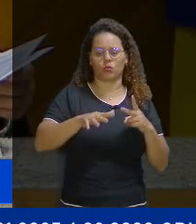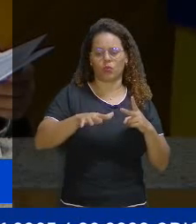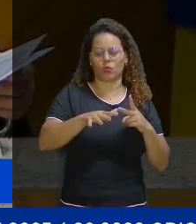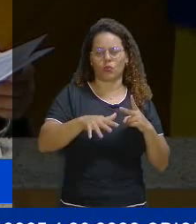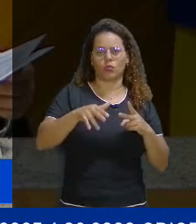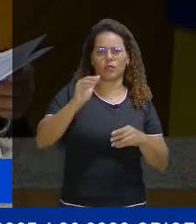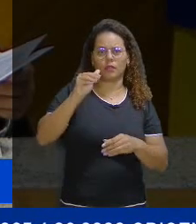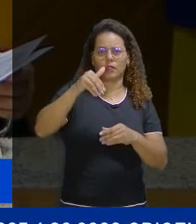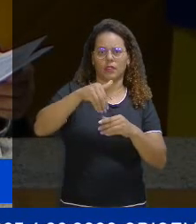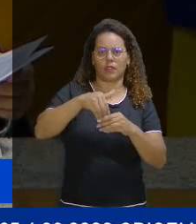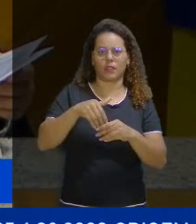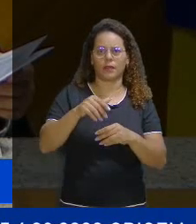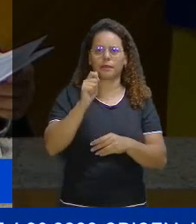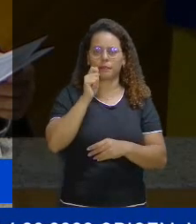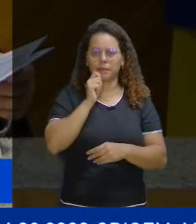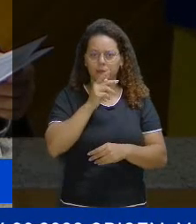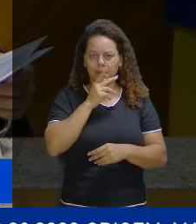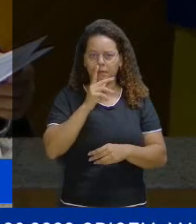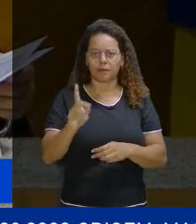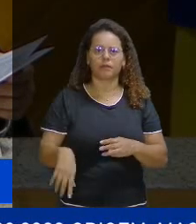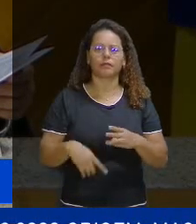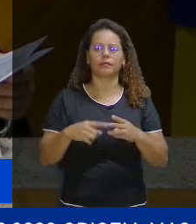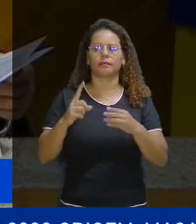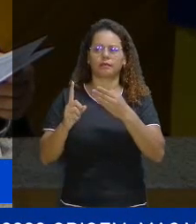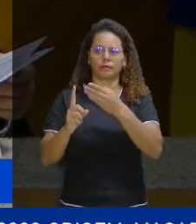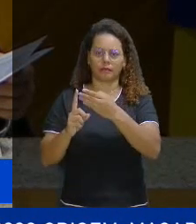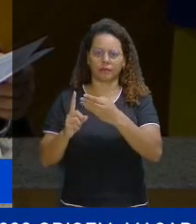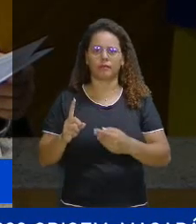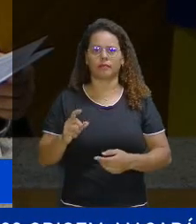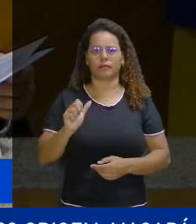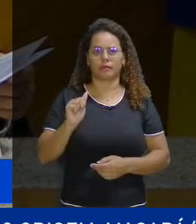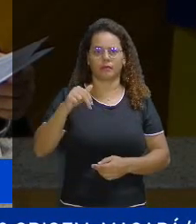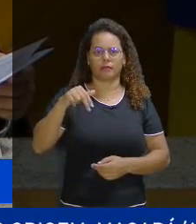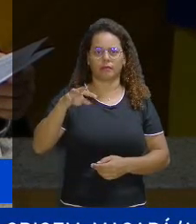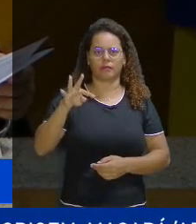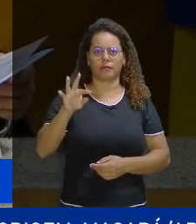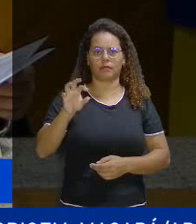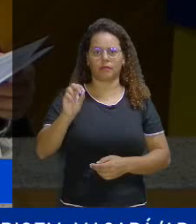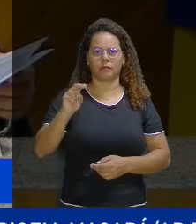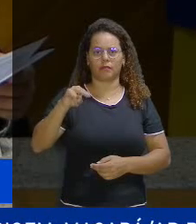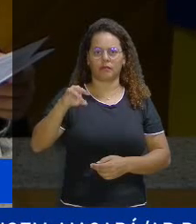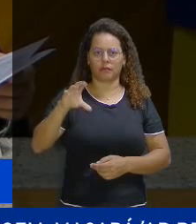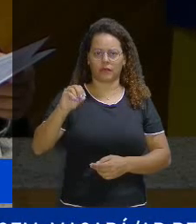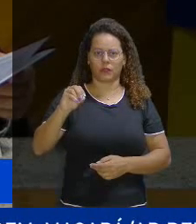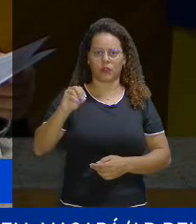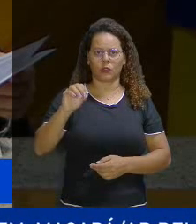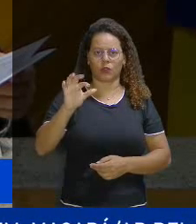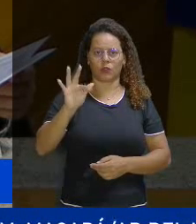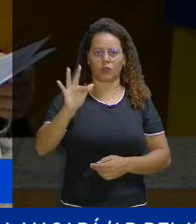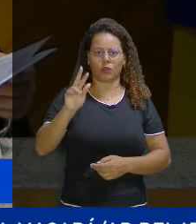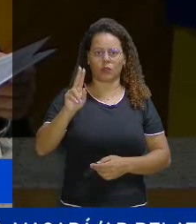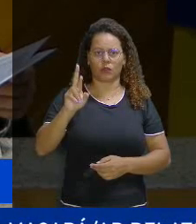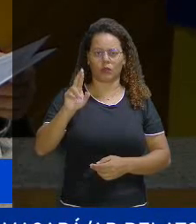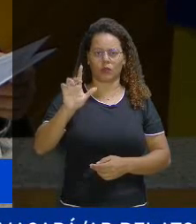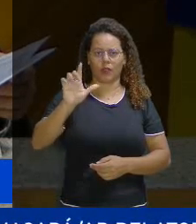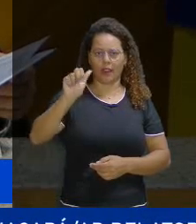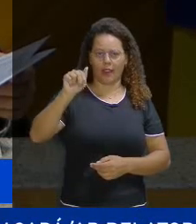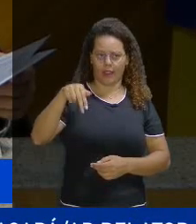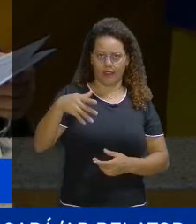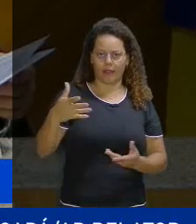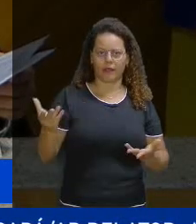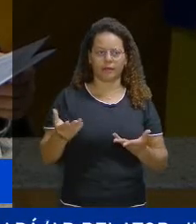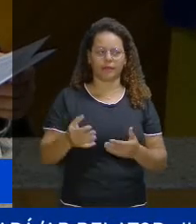Eleitoral de Macapá. E o impetrado é também Antônio Paulo de Oliveira Furlan e Mário Rocha de